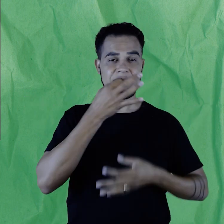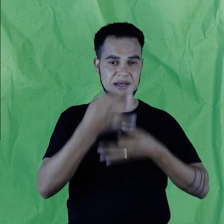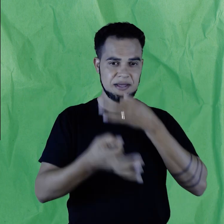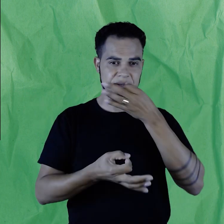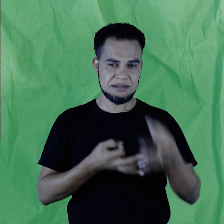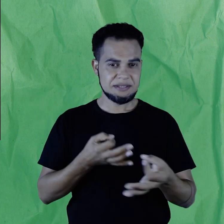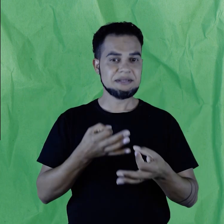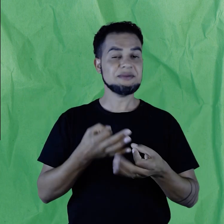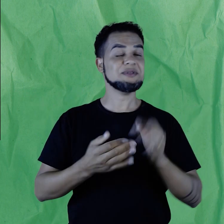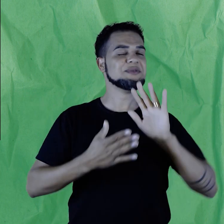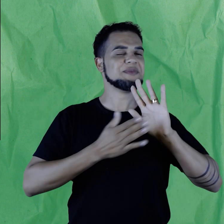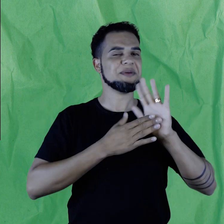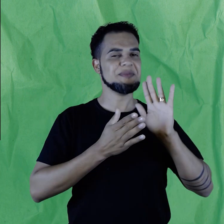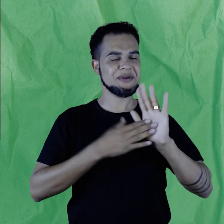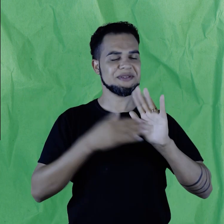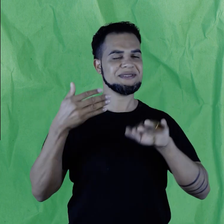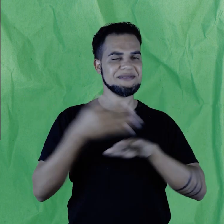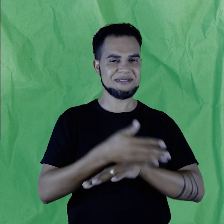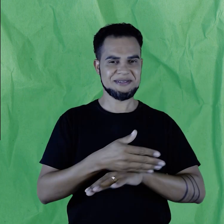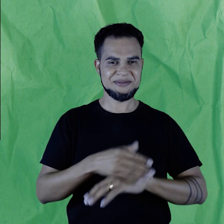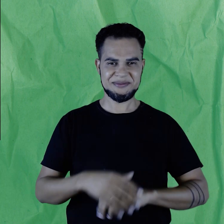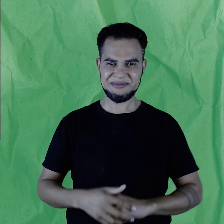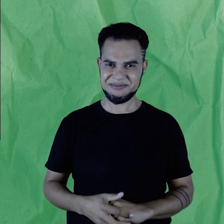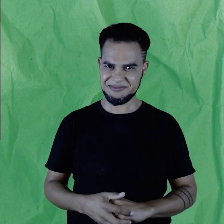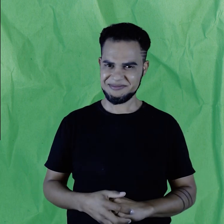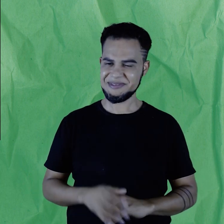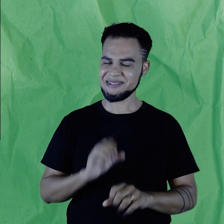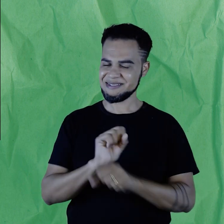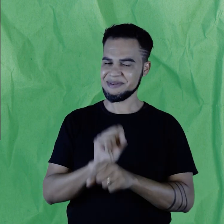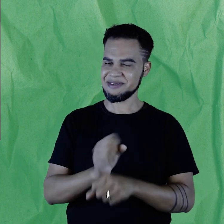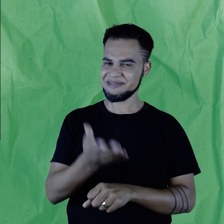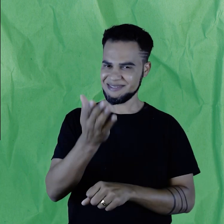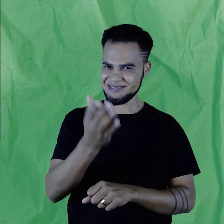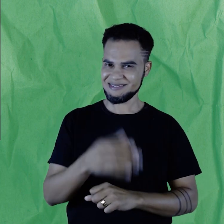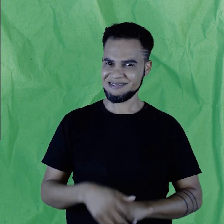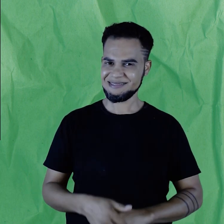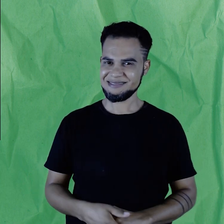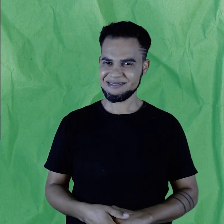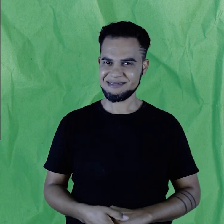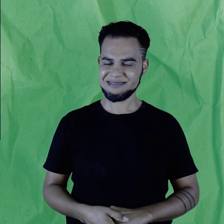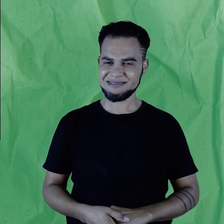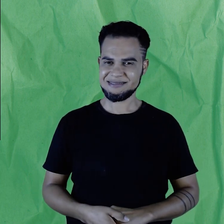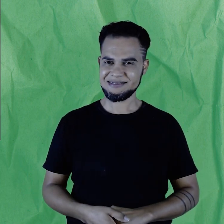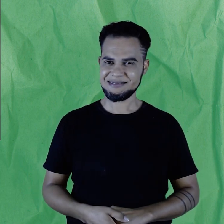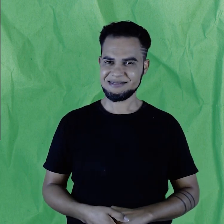de argumentação e de proposta de intervenção. Eu aguardo vocês!